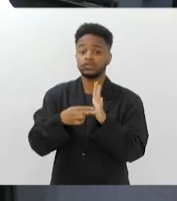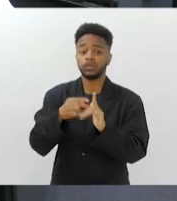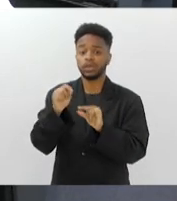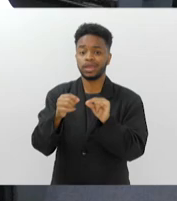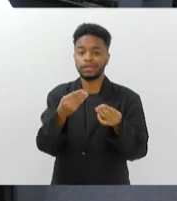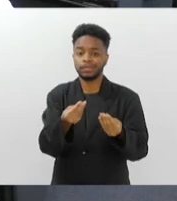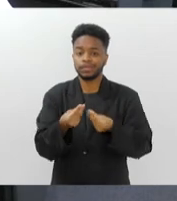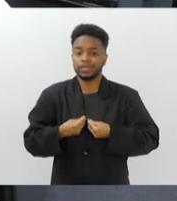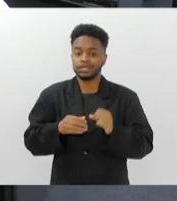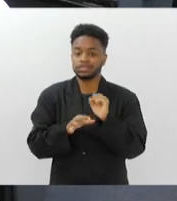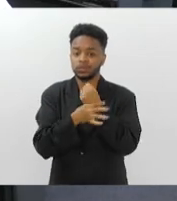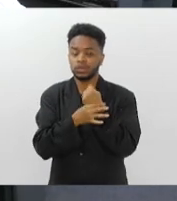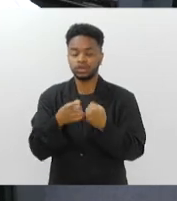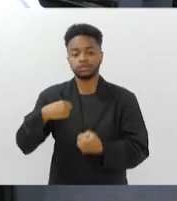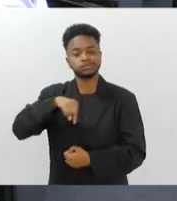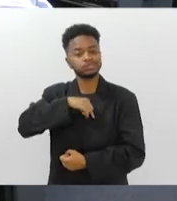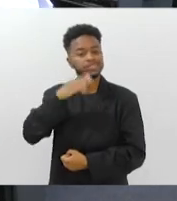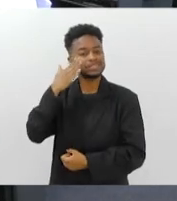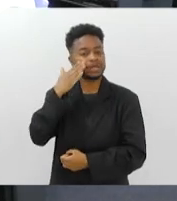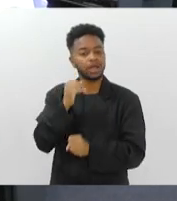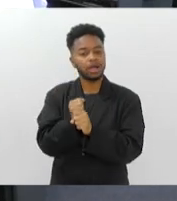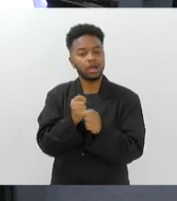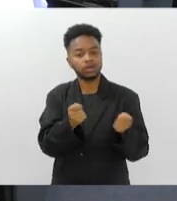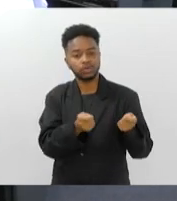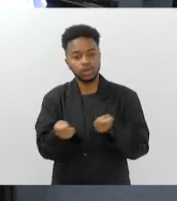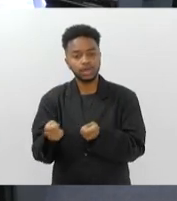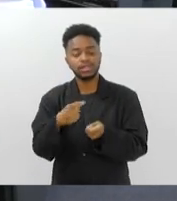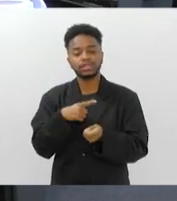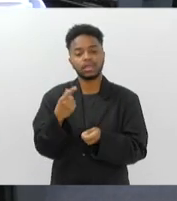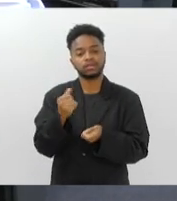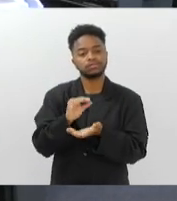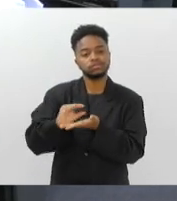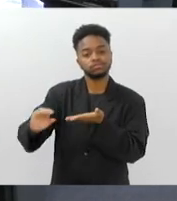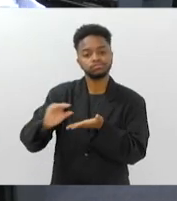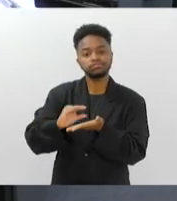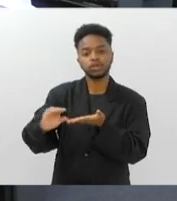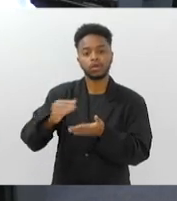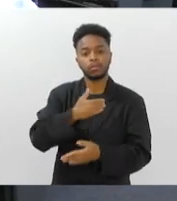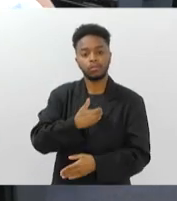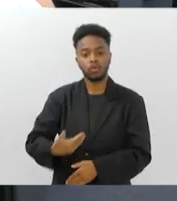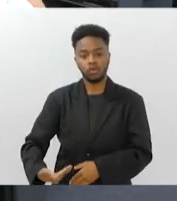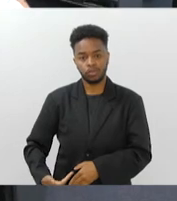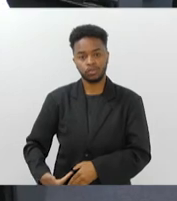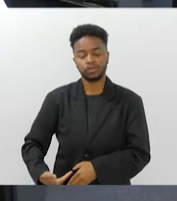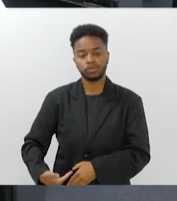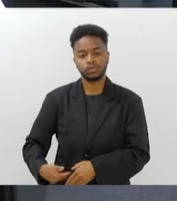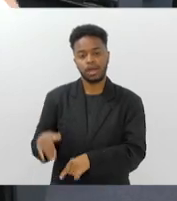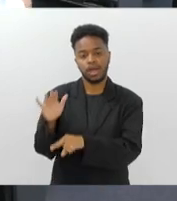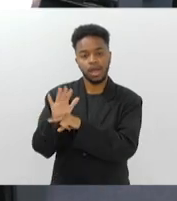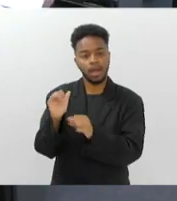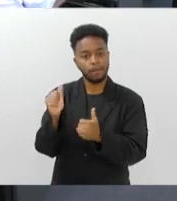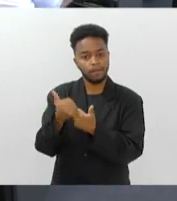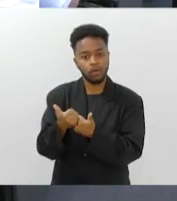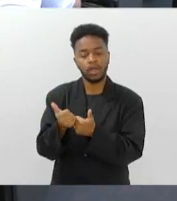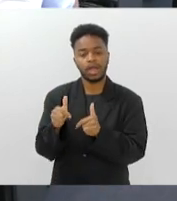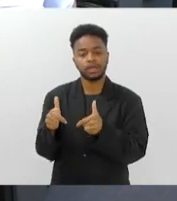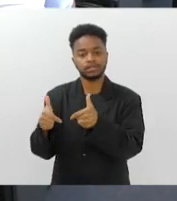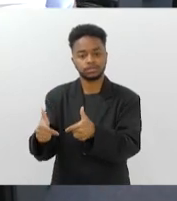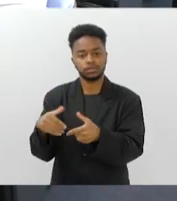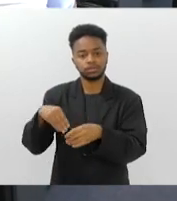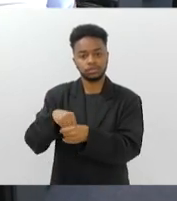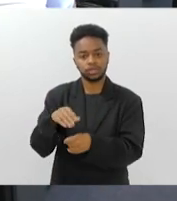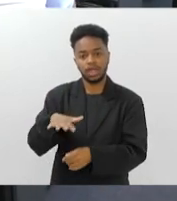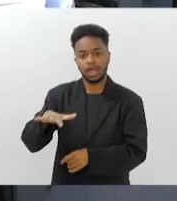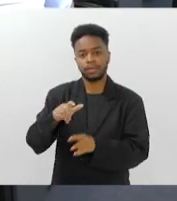segurança de saber que a cada anos teremos uma destinação de recurso público para ações né de intervenção eh nos territórios